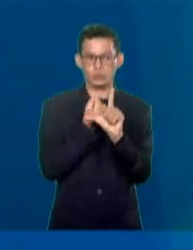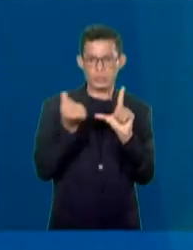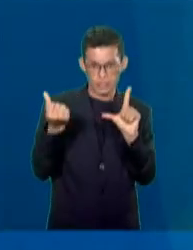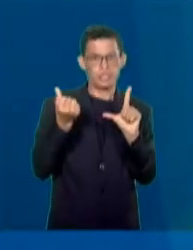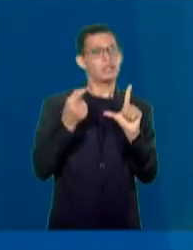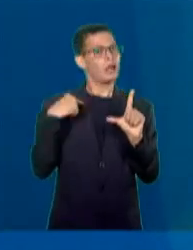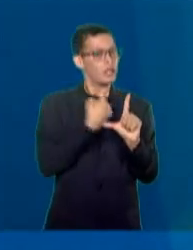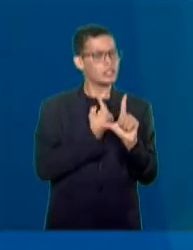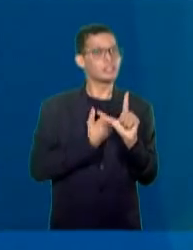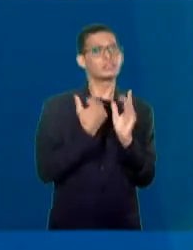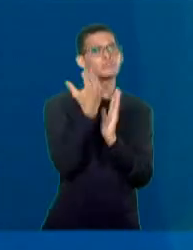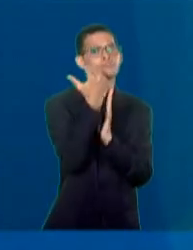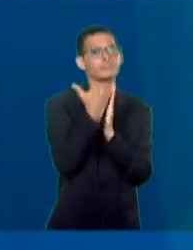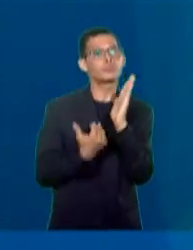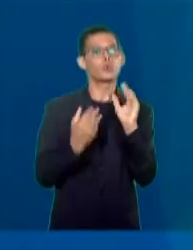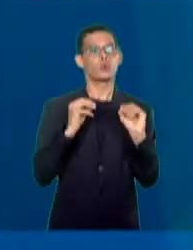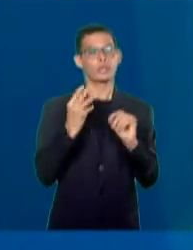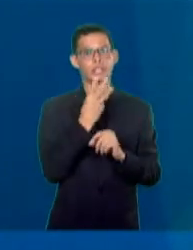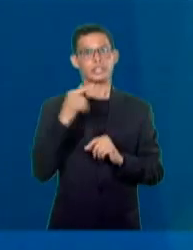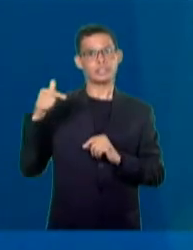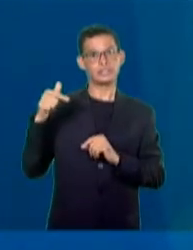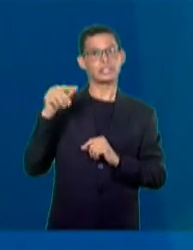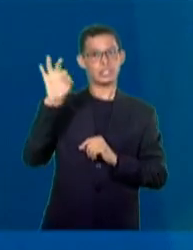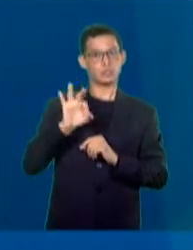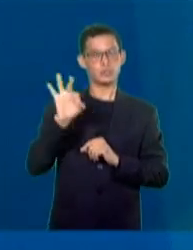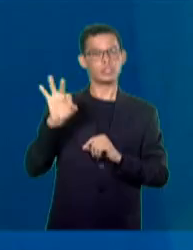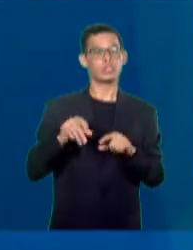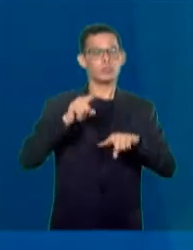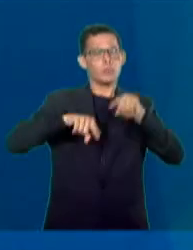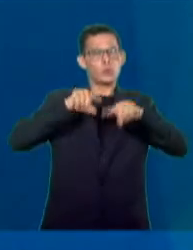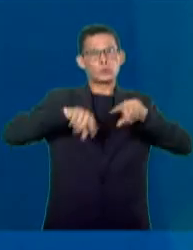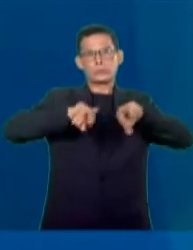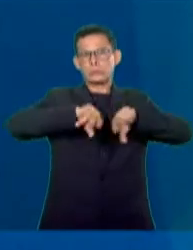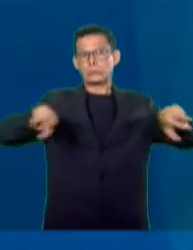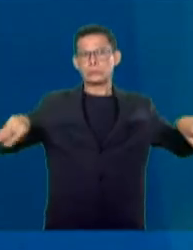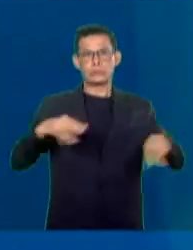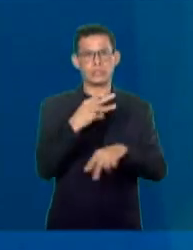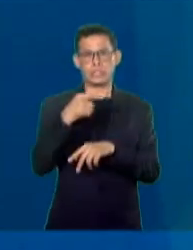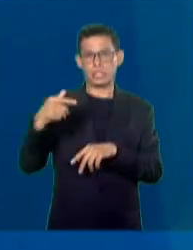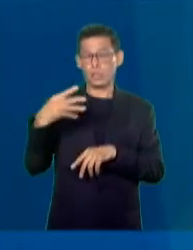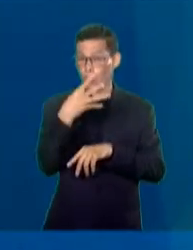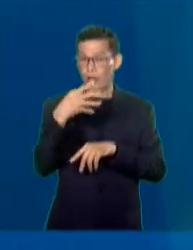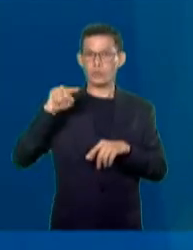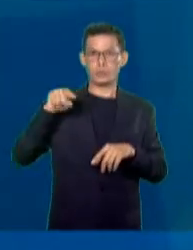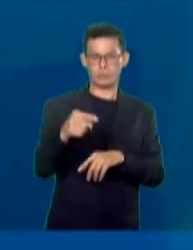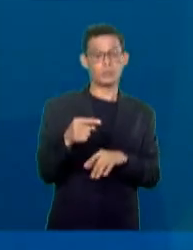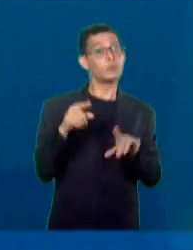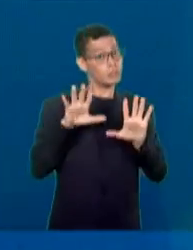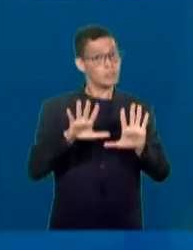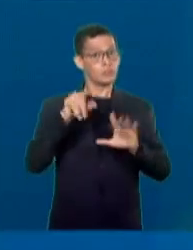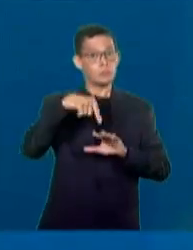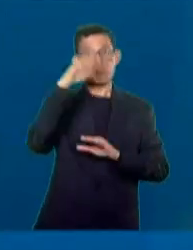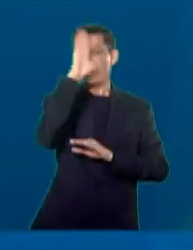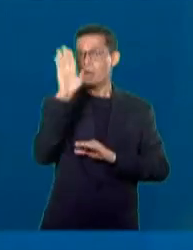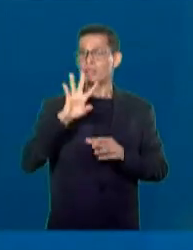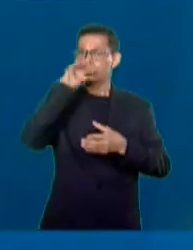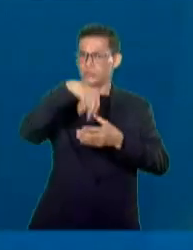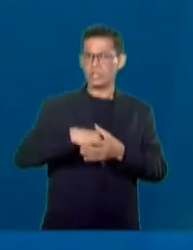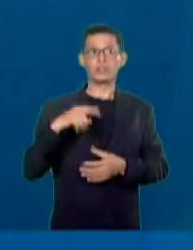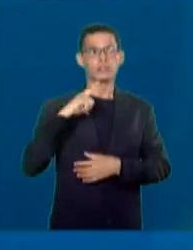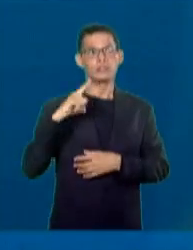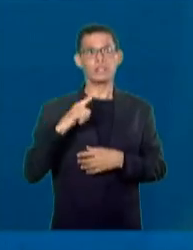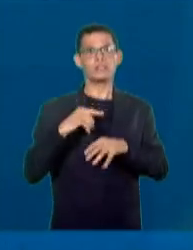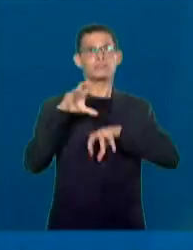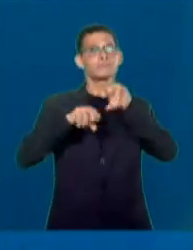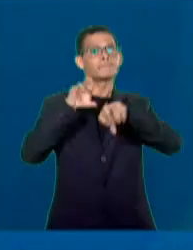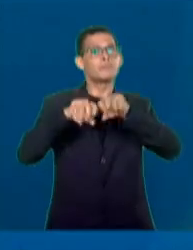do IPI de 4.000 produtos e o Brasil está arrecadando mais falei para o Paulo Guedes